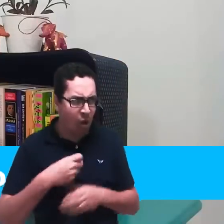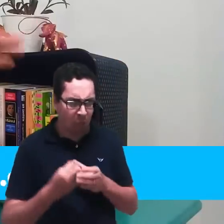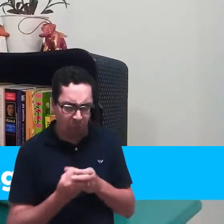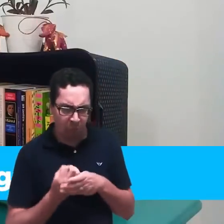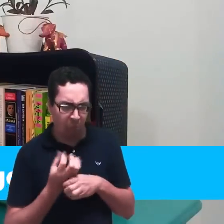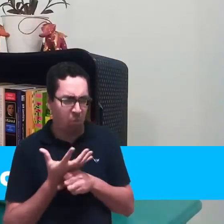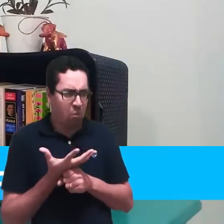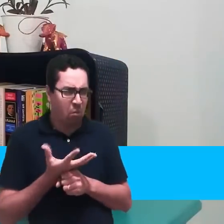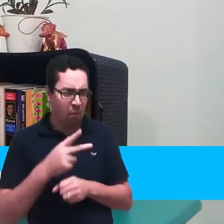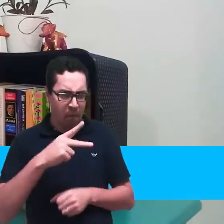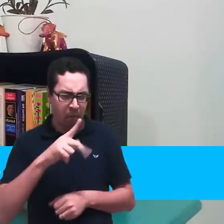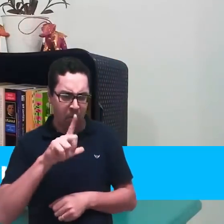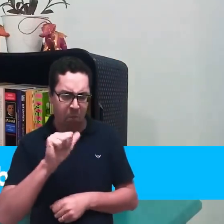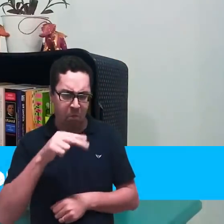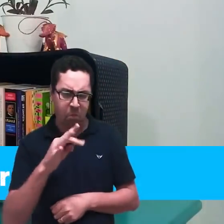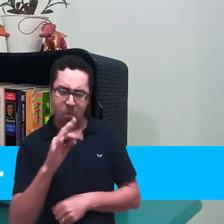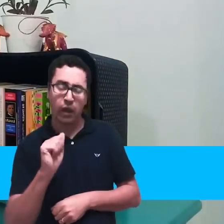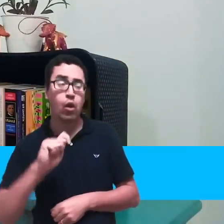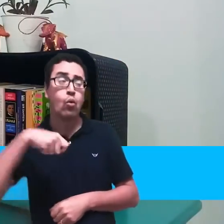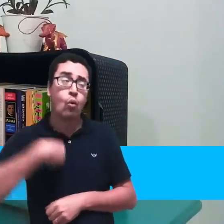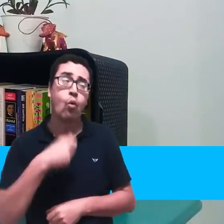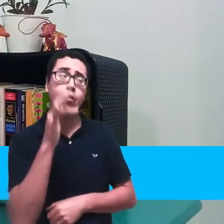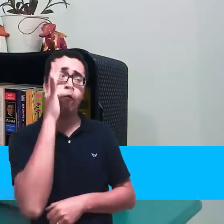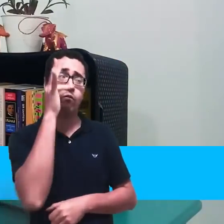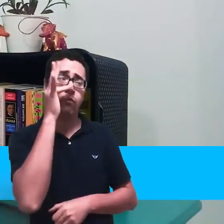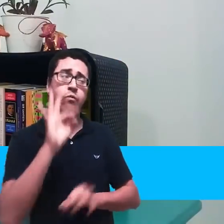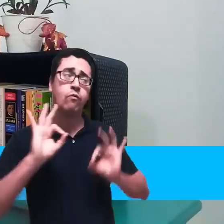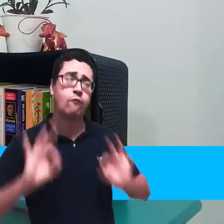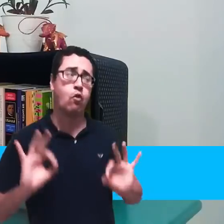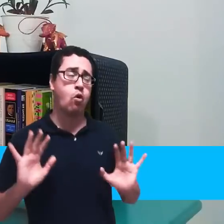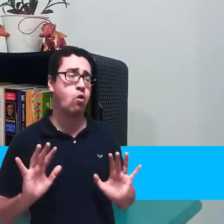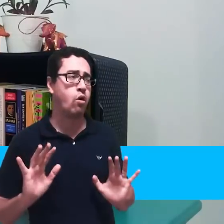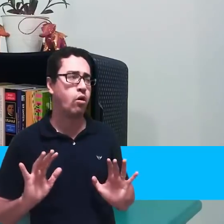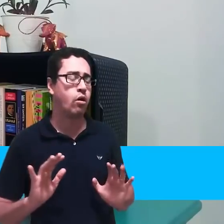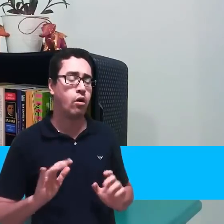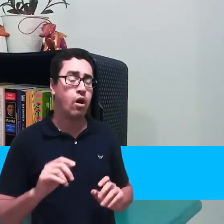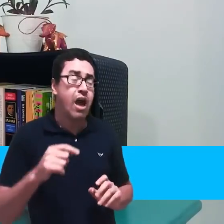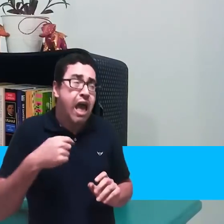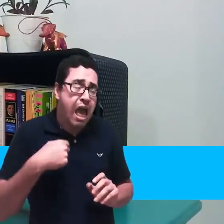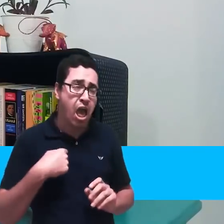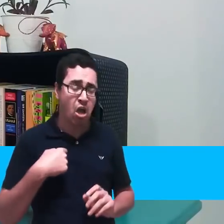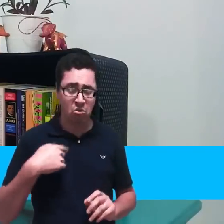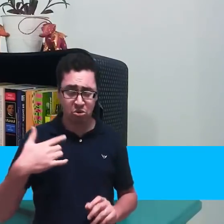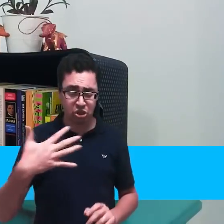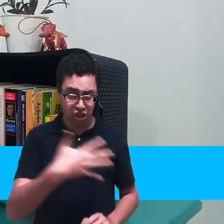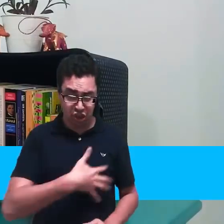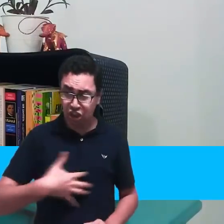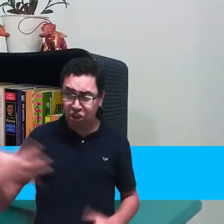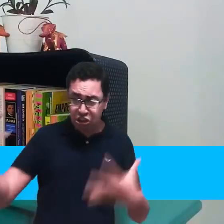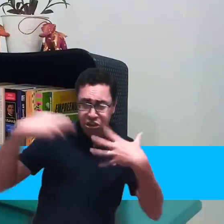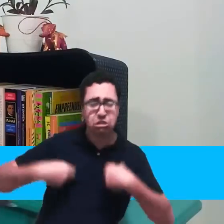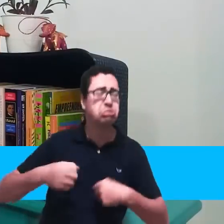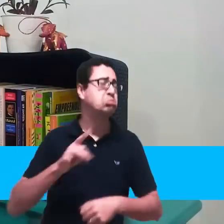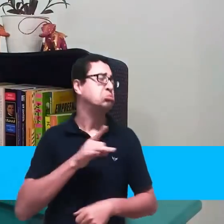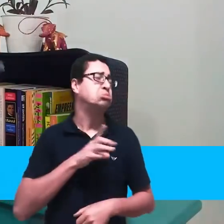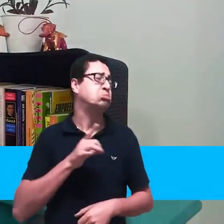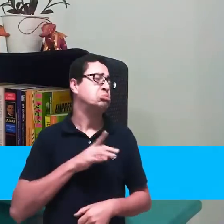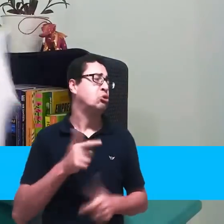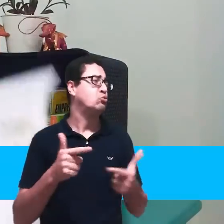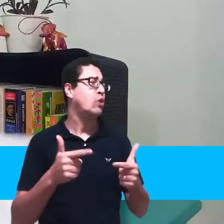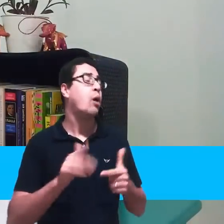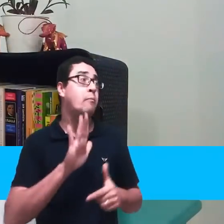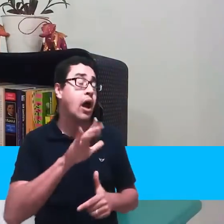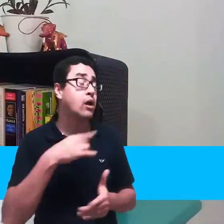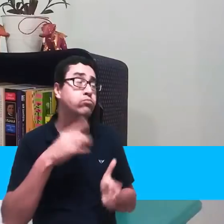não me metem medo, mas tenho horror a correntes de ar. Seria você,